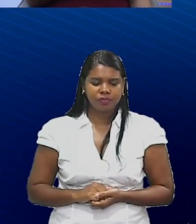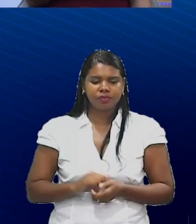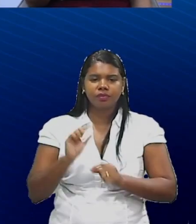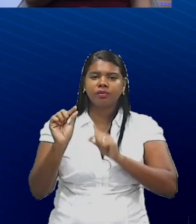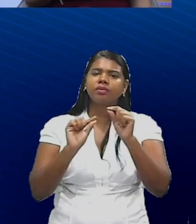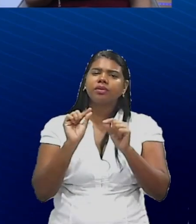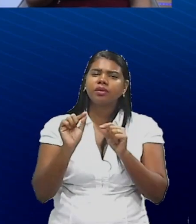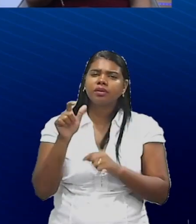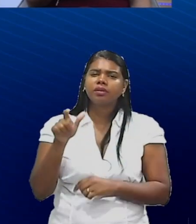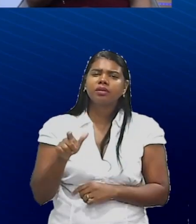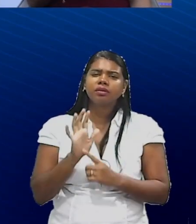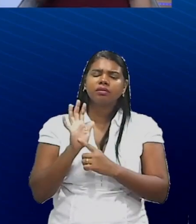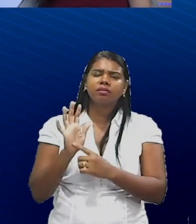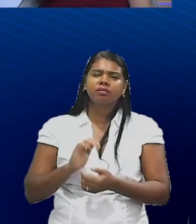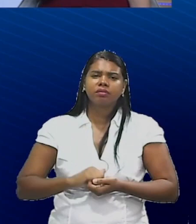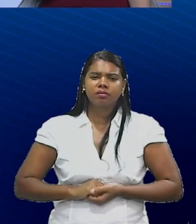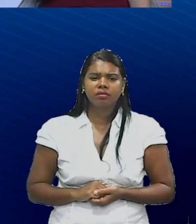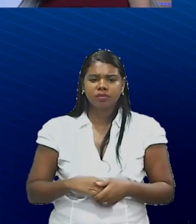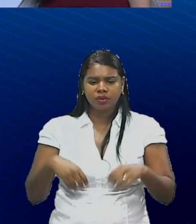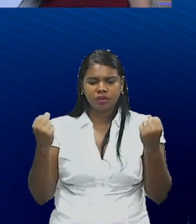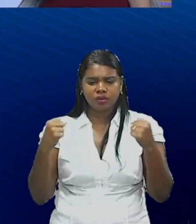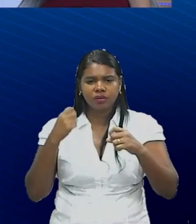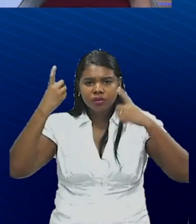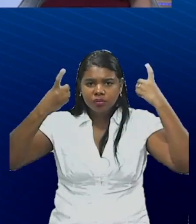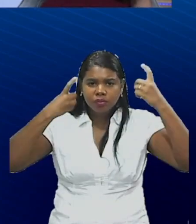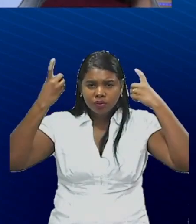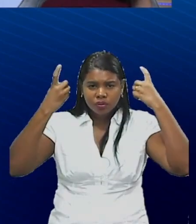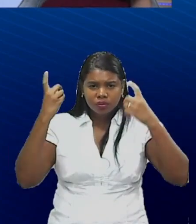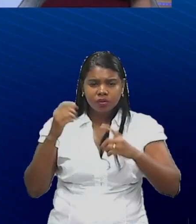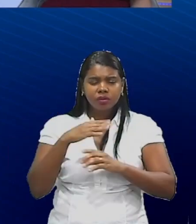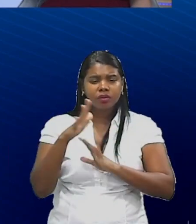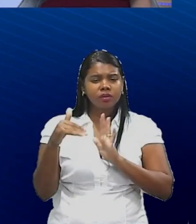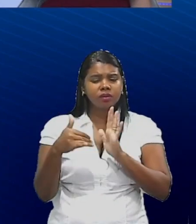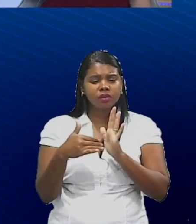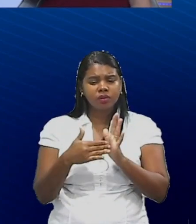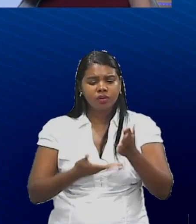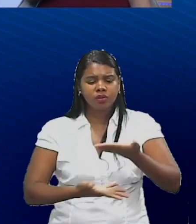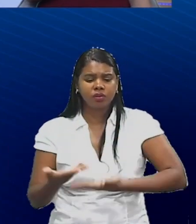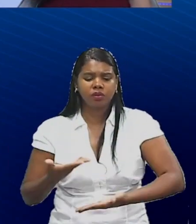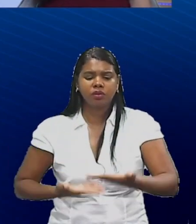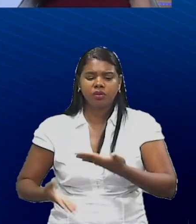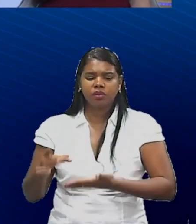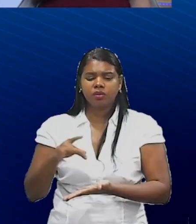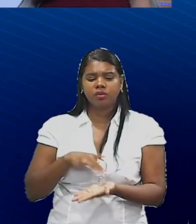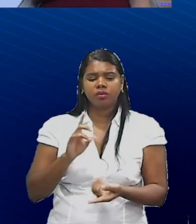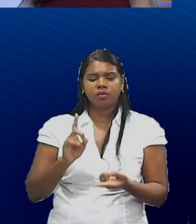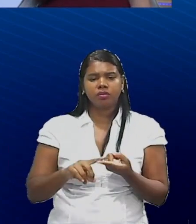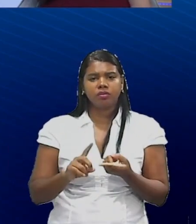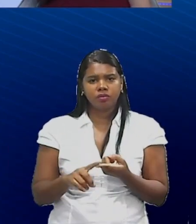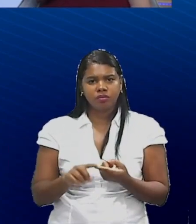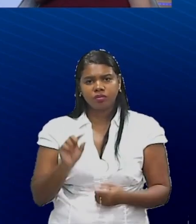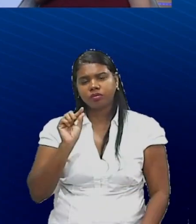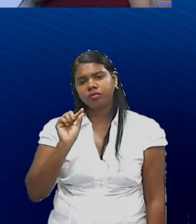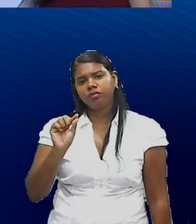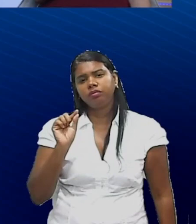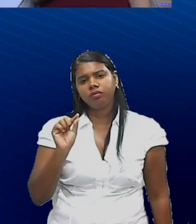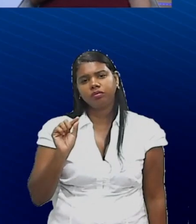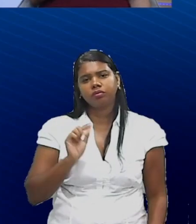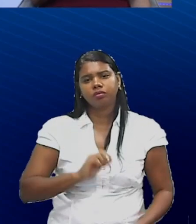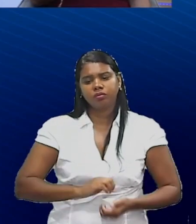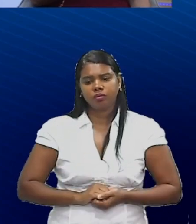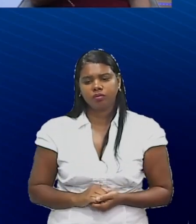seria endomarketing? Eu preciso me preocupar que todos os meus funcionários e colaboradores, eles estejam o quê? Eles